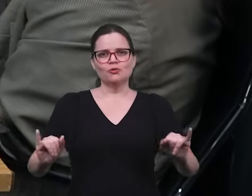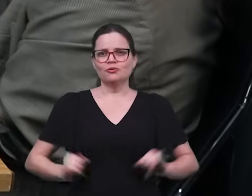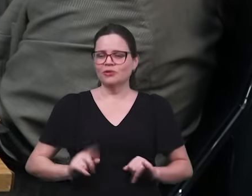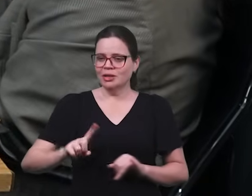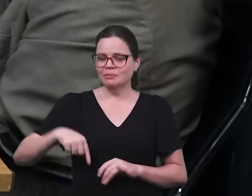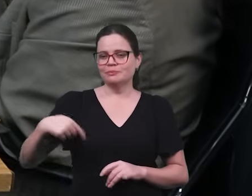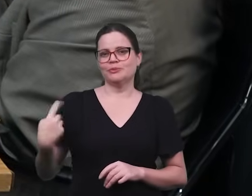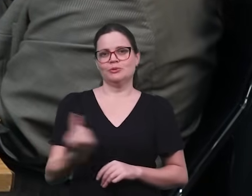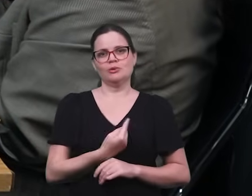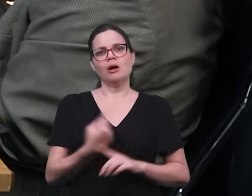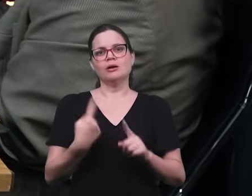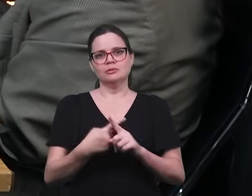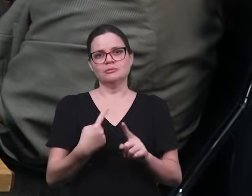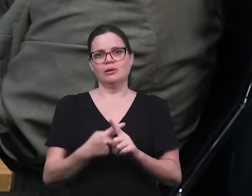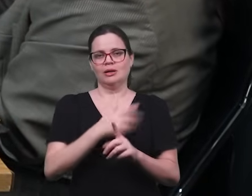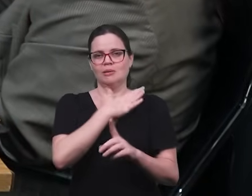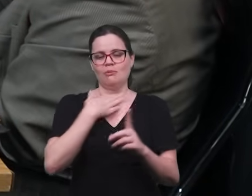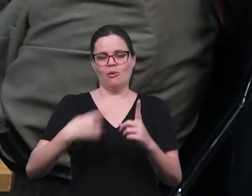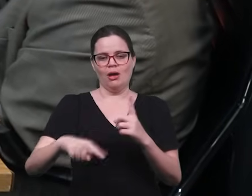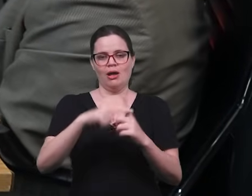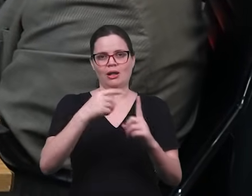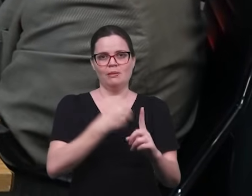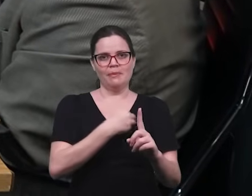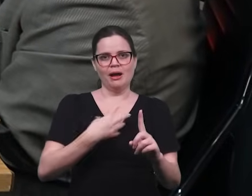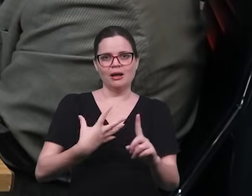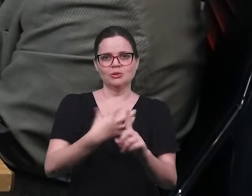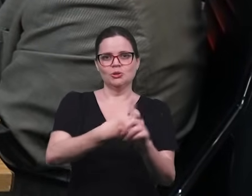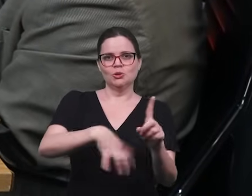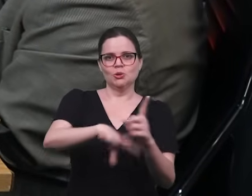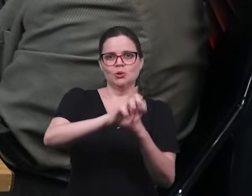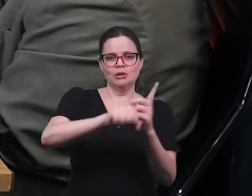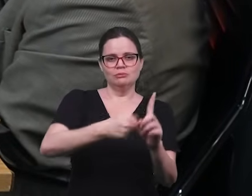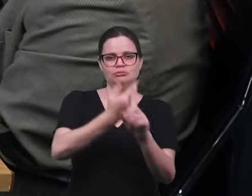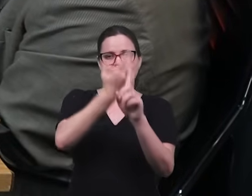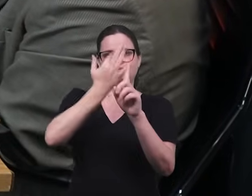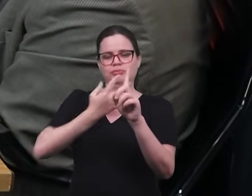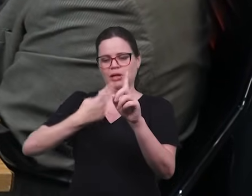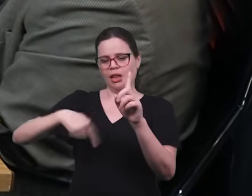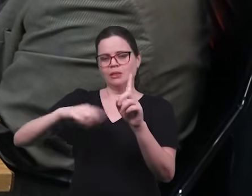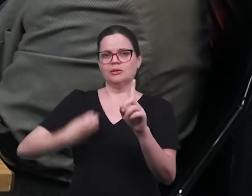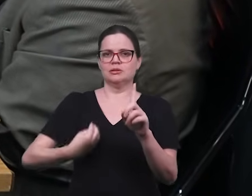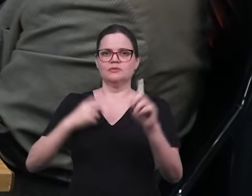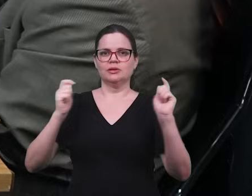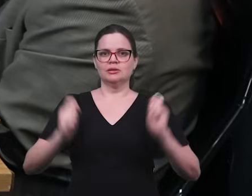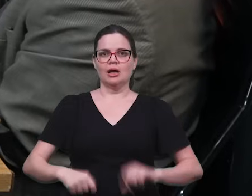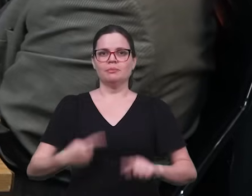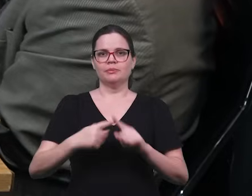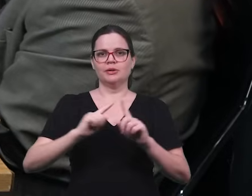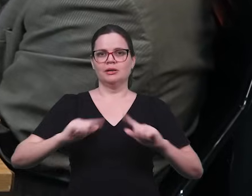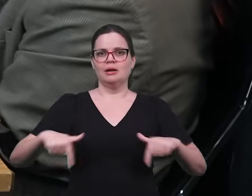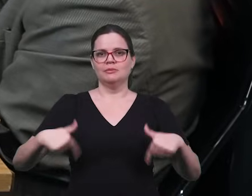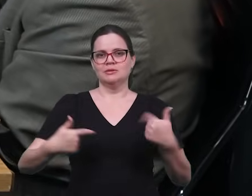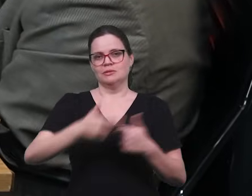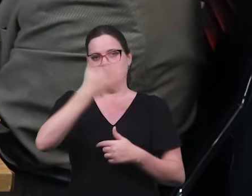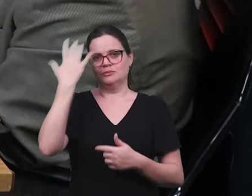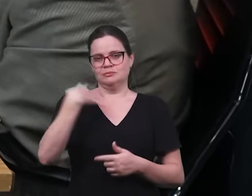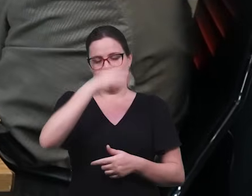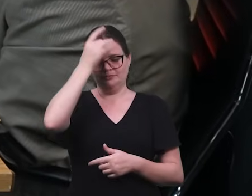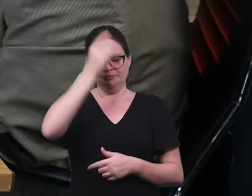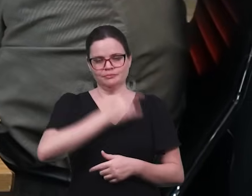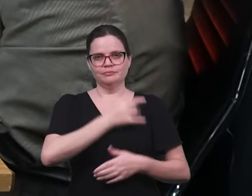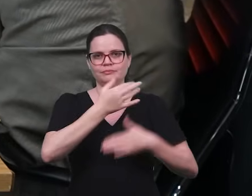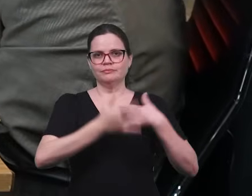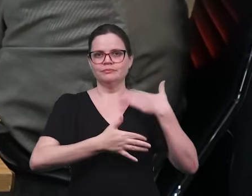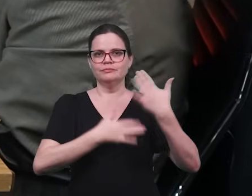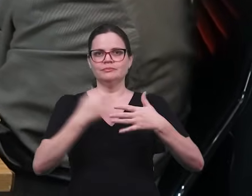nossas pisaduras seriam saradas, né? Aquele que o profeta Isaías profetizou. E o derramar do Espírito que enche o coração do homem de